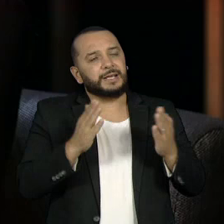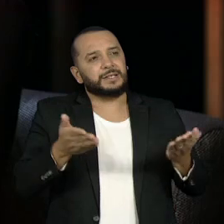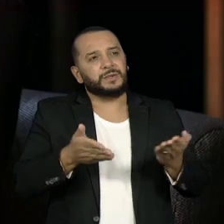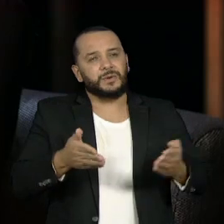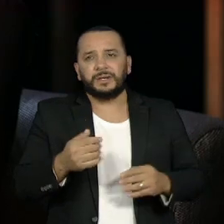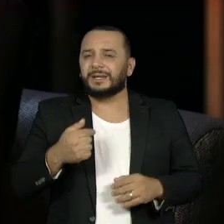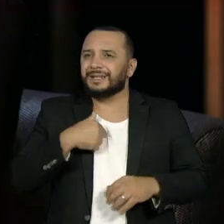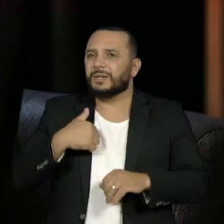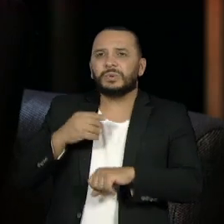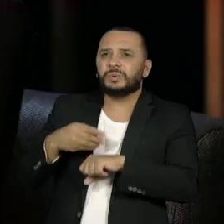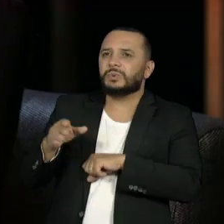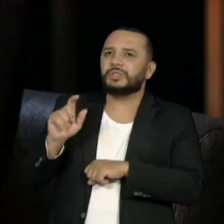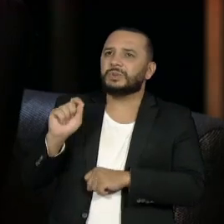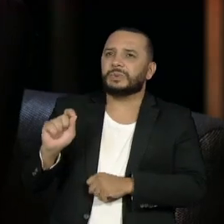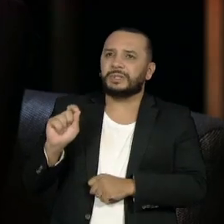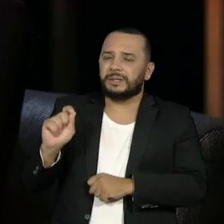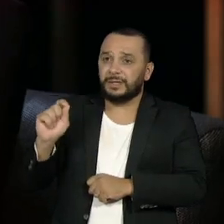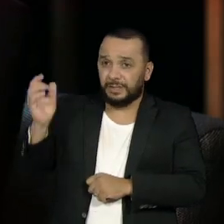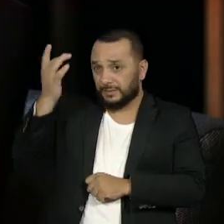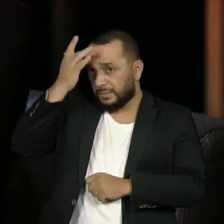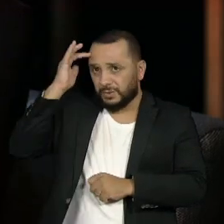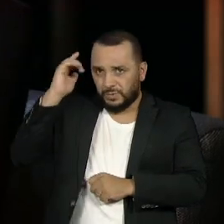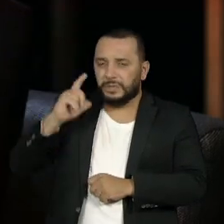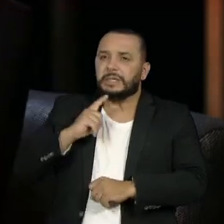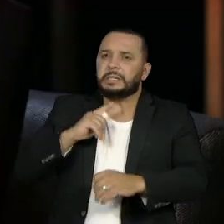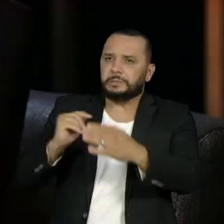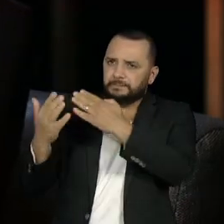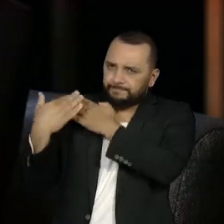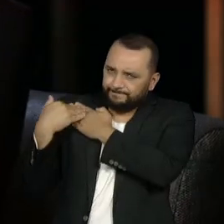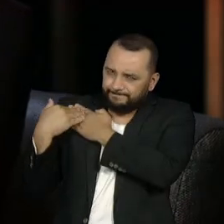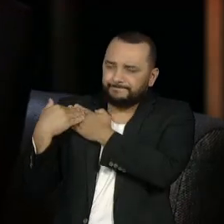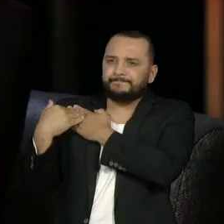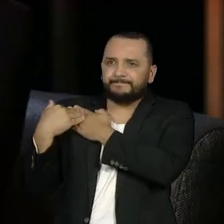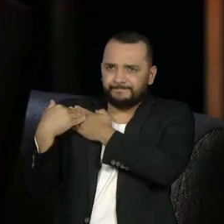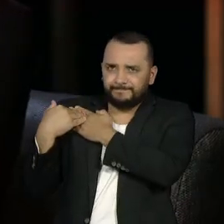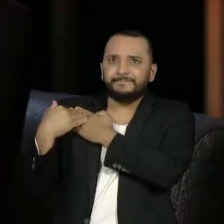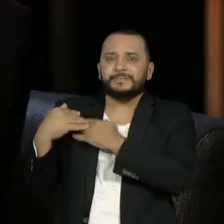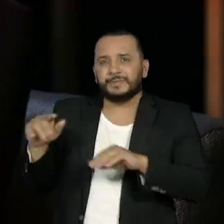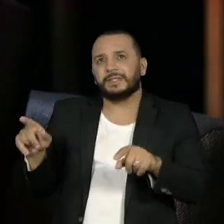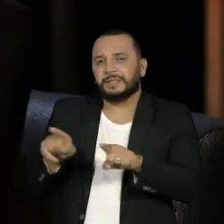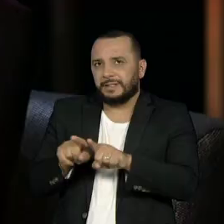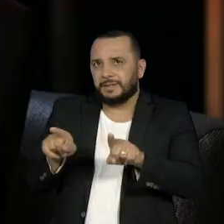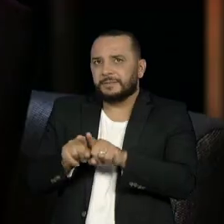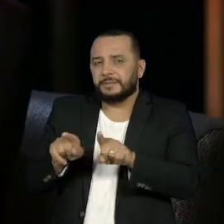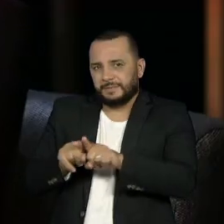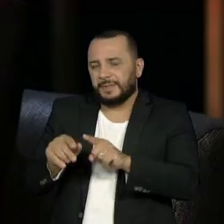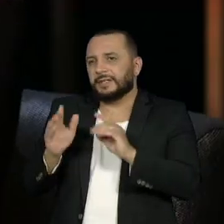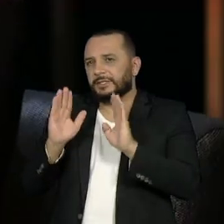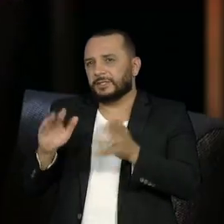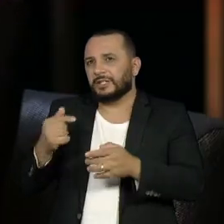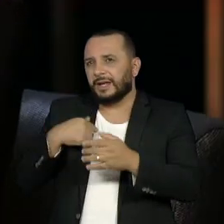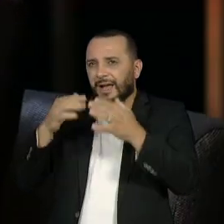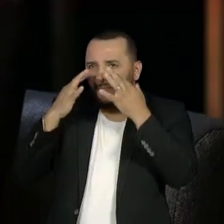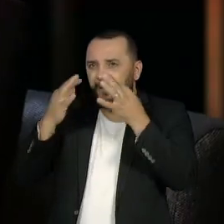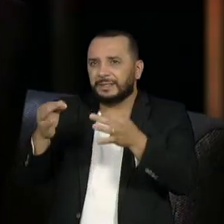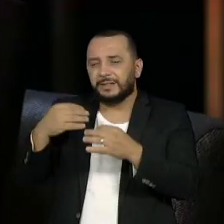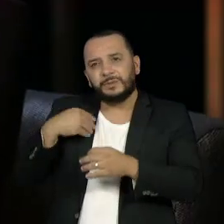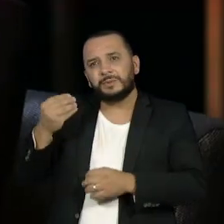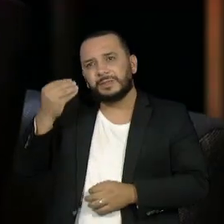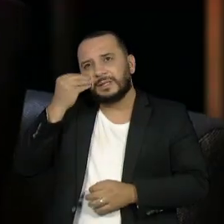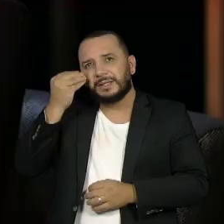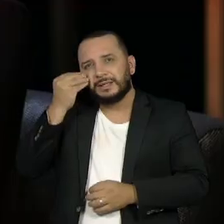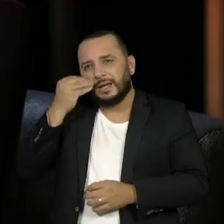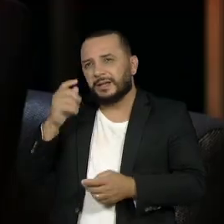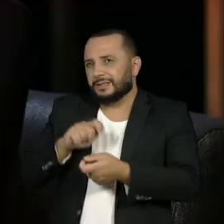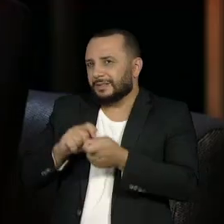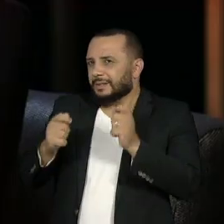agora eu sugeria que as pessoas com muita responsabilidade né e guardando as as diretrizes que tentassem